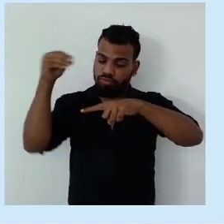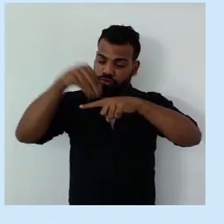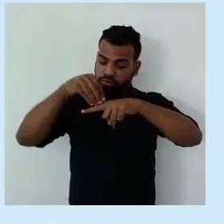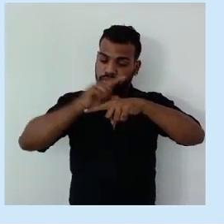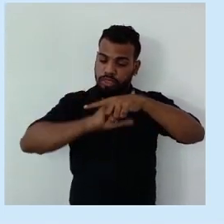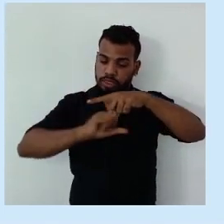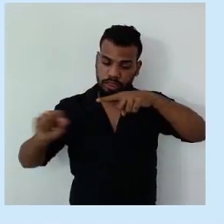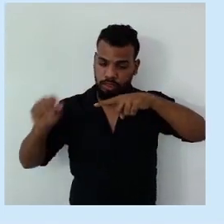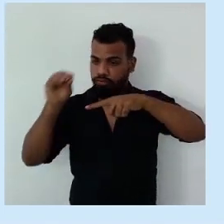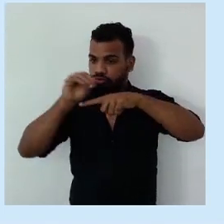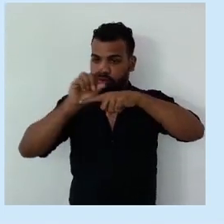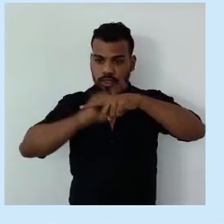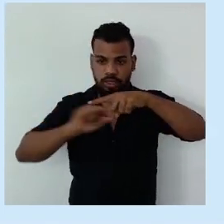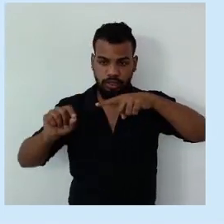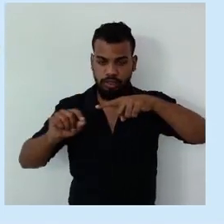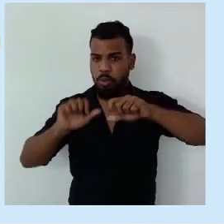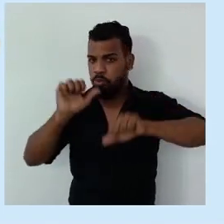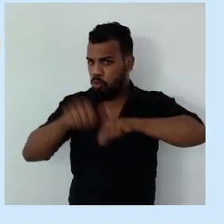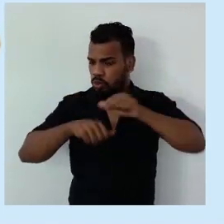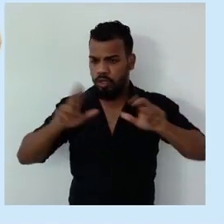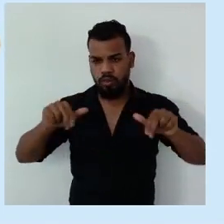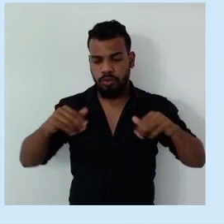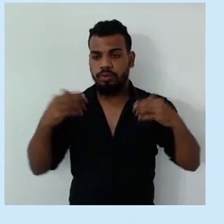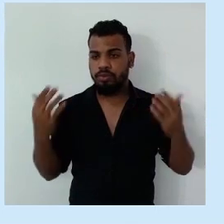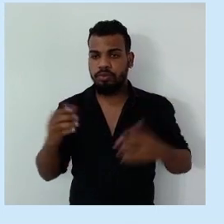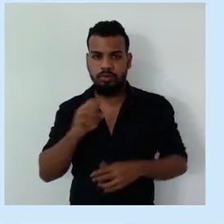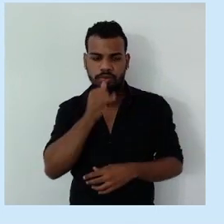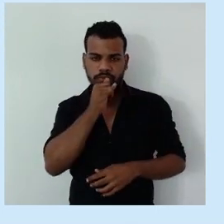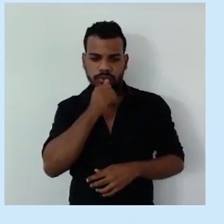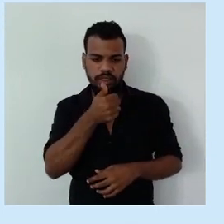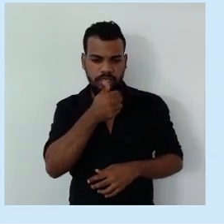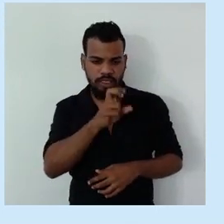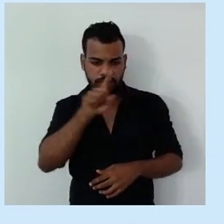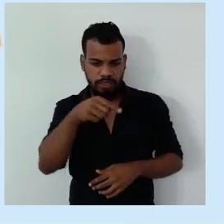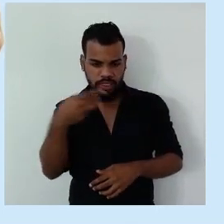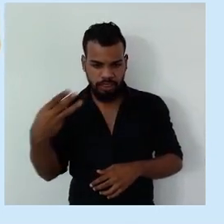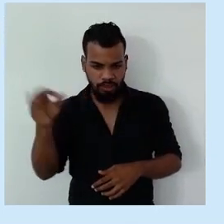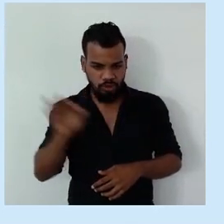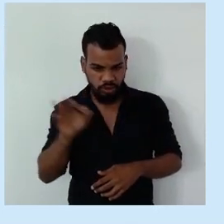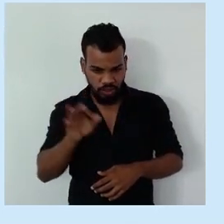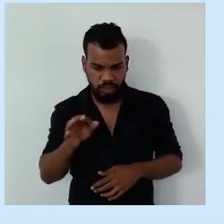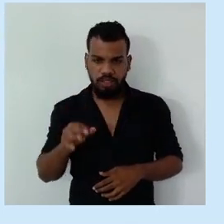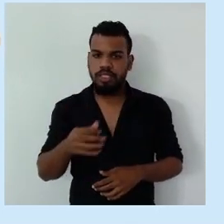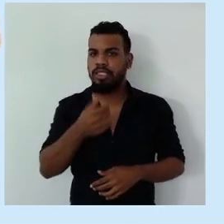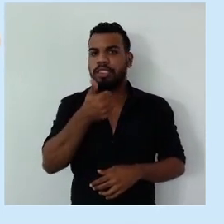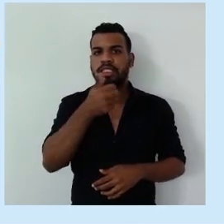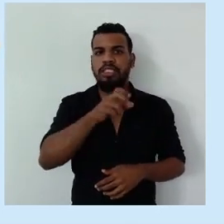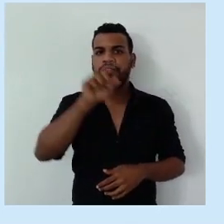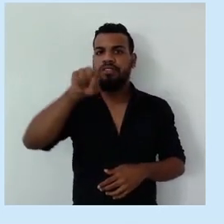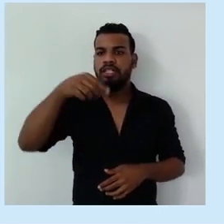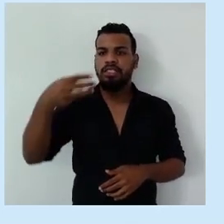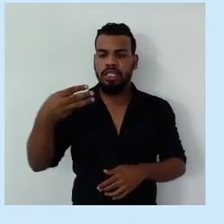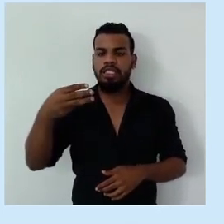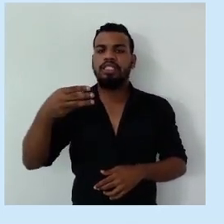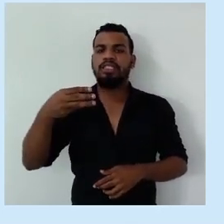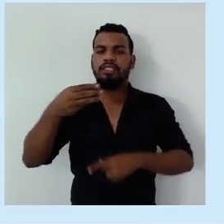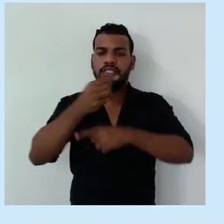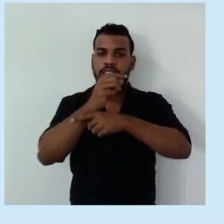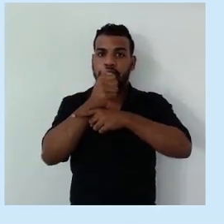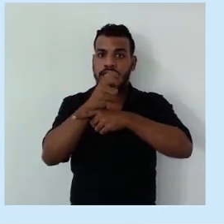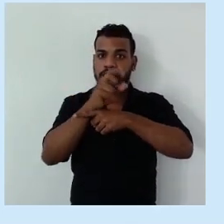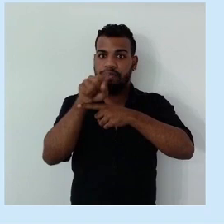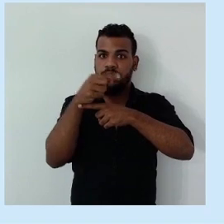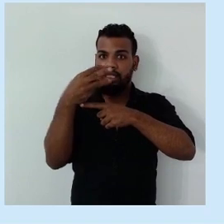por 100. Não muda, então. Se eu tenho 15,3%, 15,3 sobre 100.